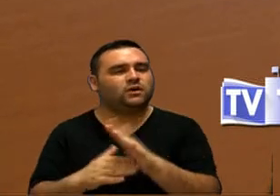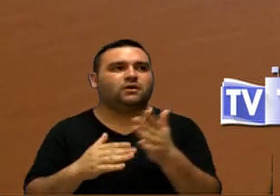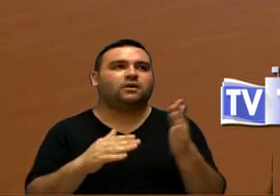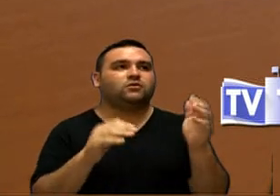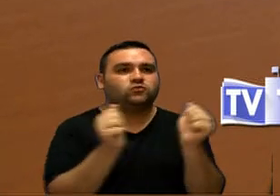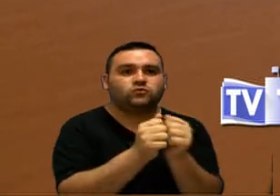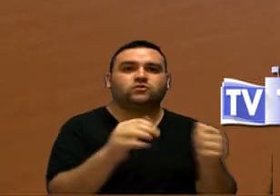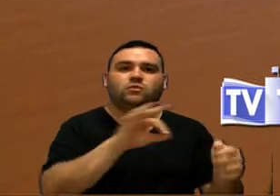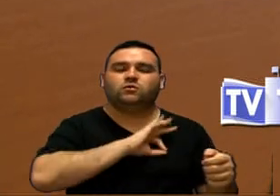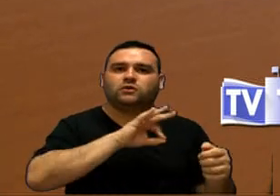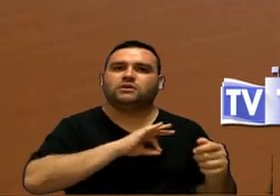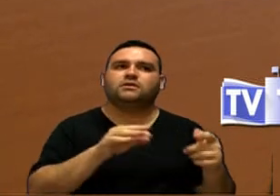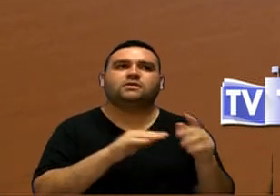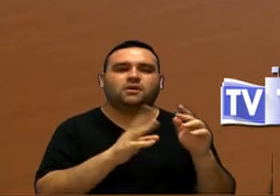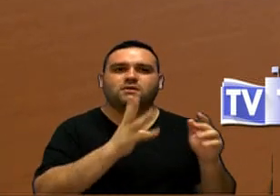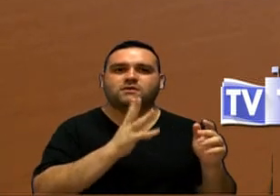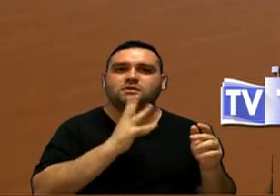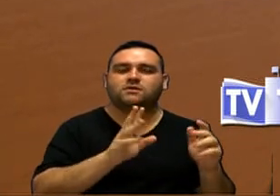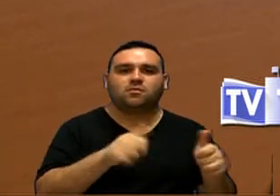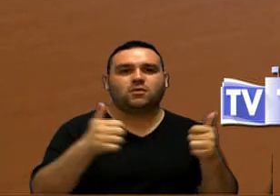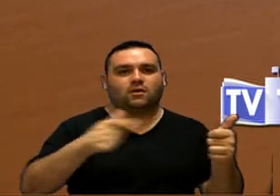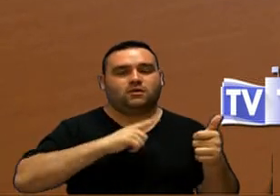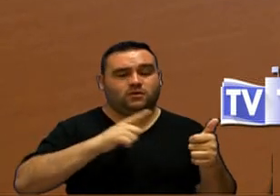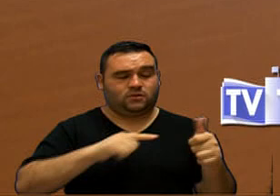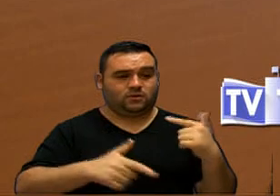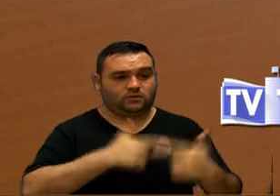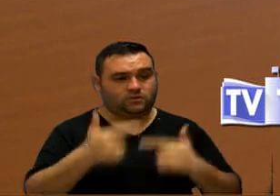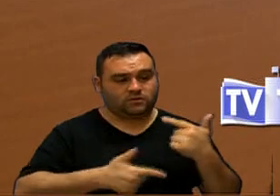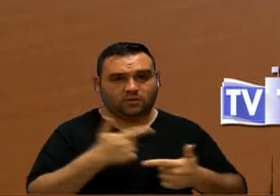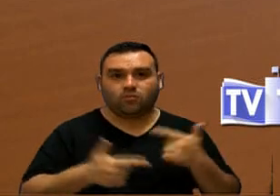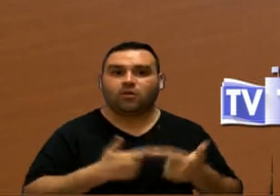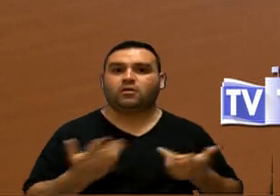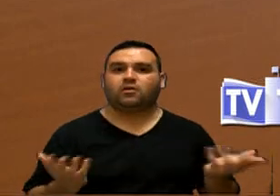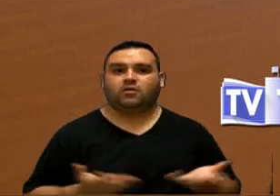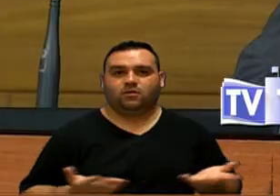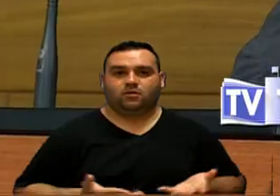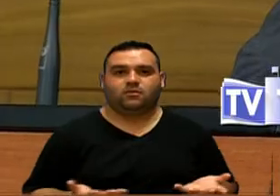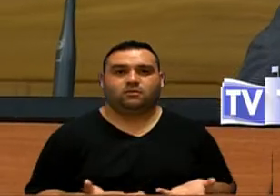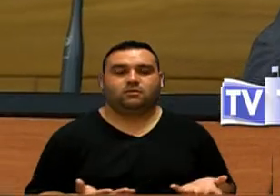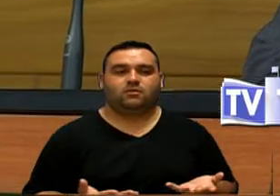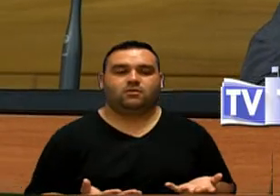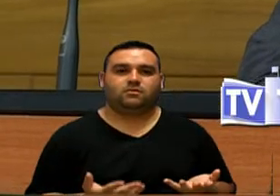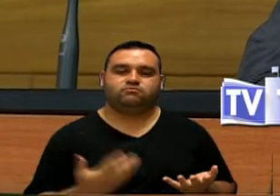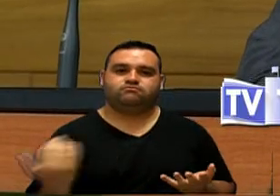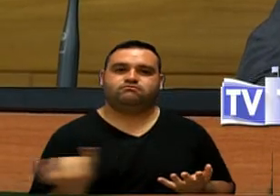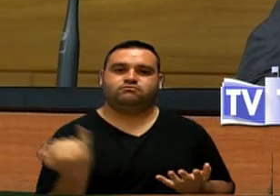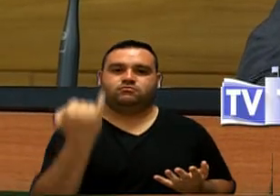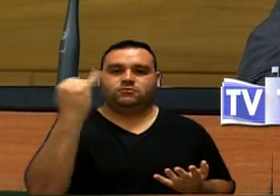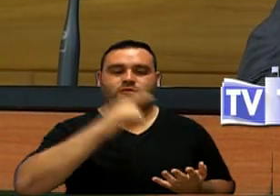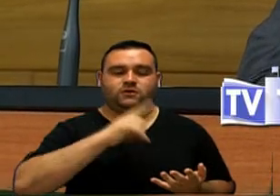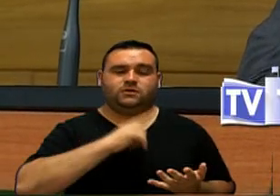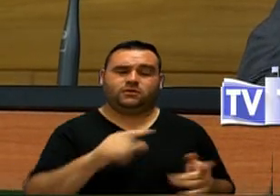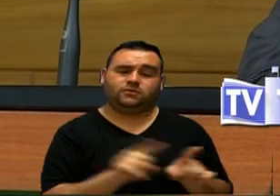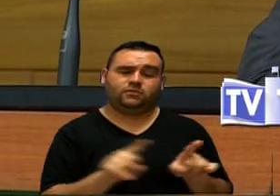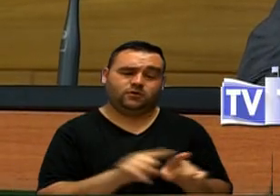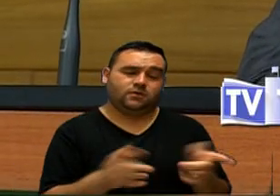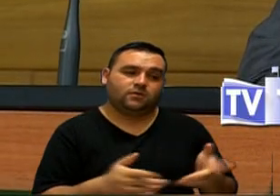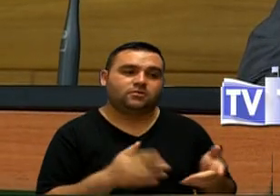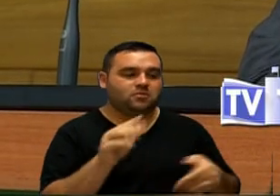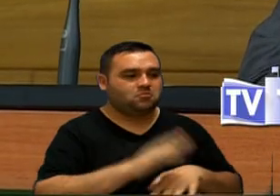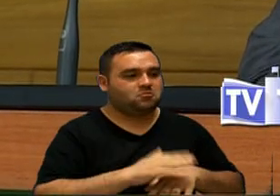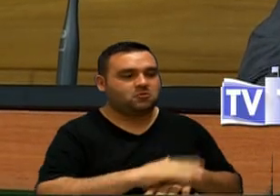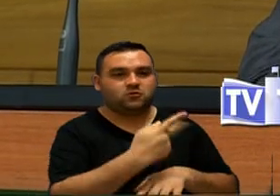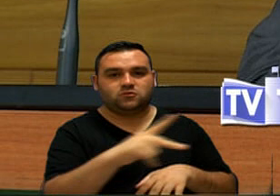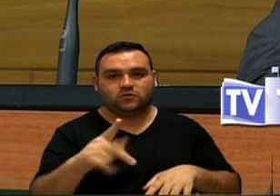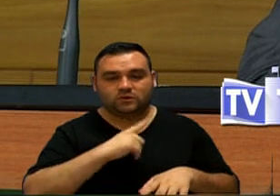Civil, conhecendo um pouco mais desse trabalho muito importante que vocês vêm fazendo,